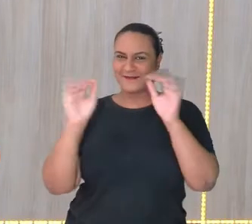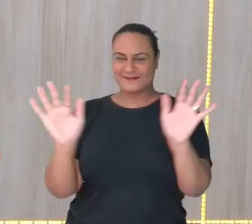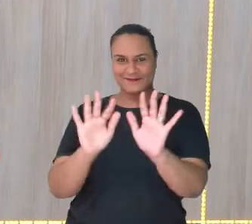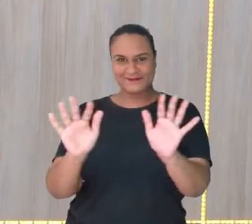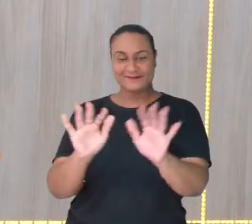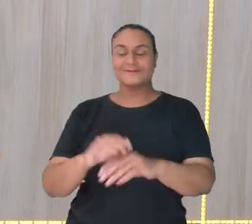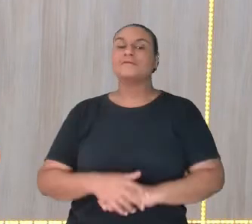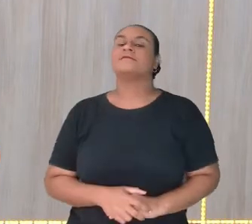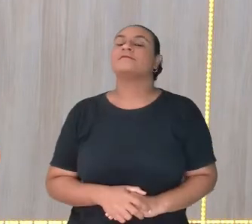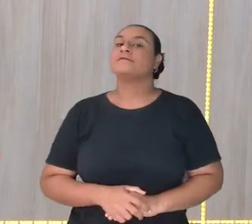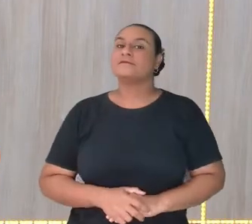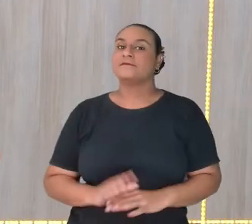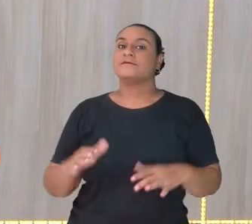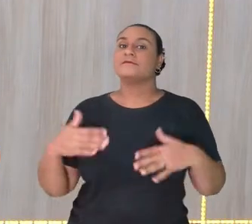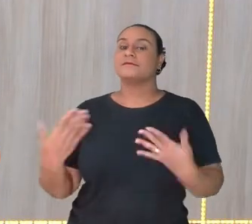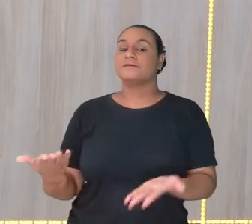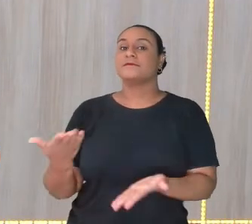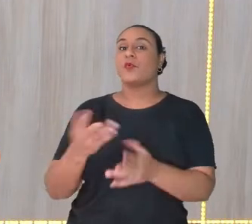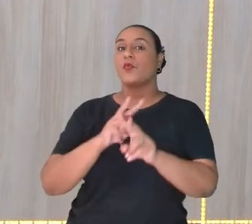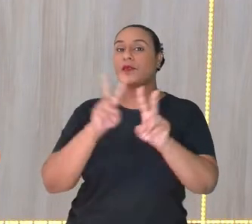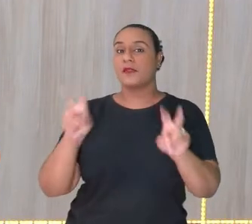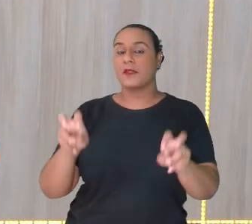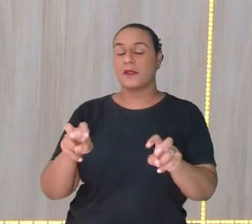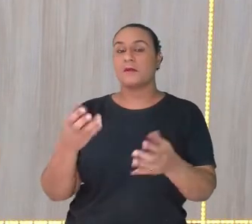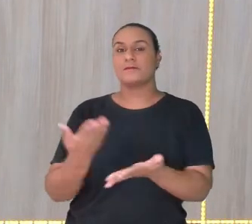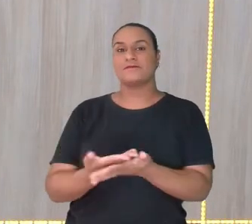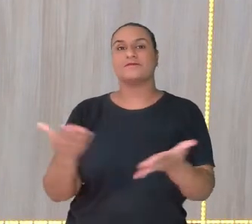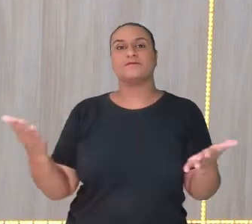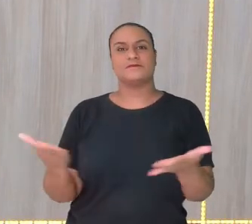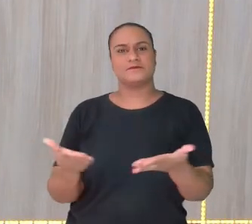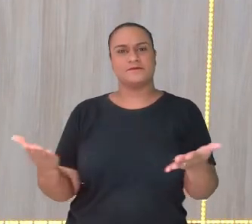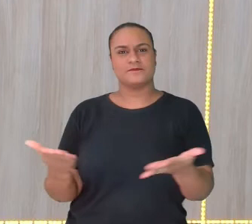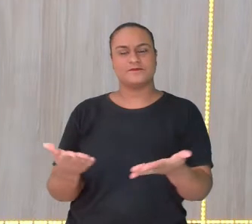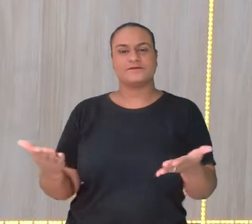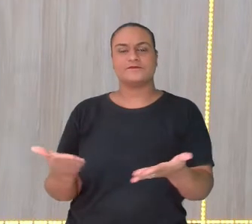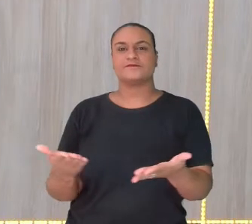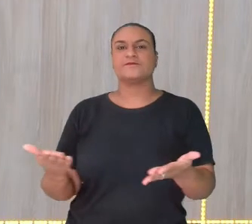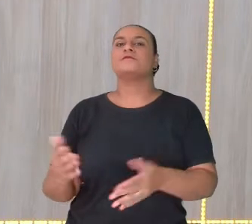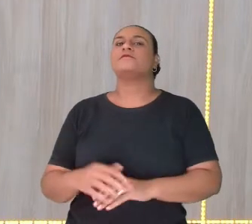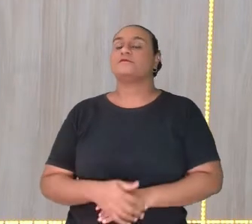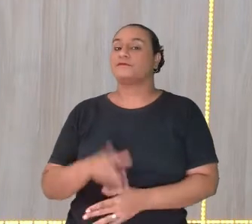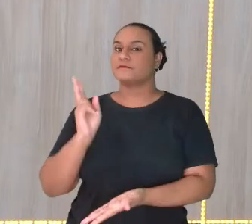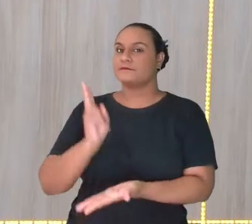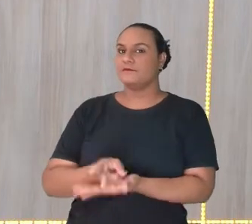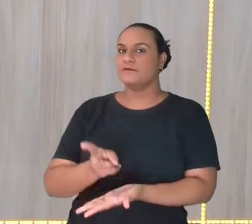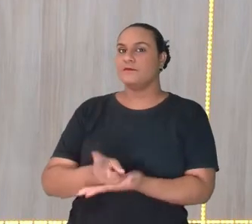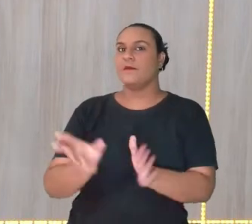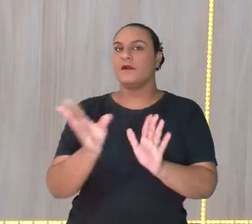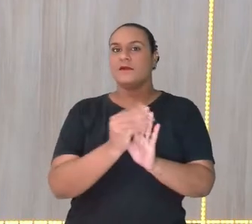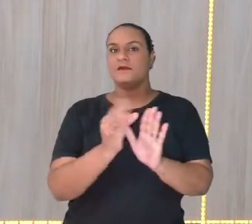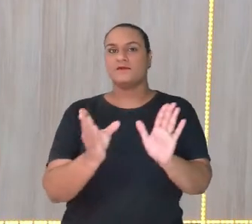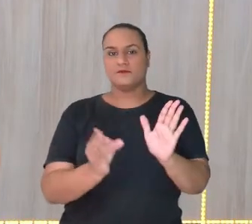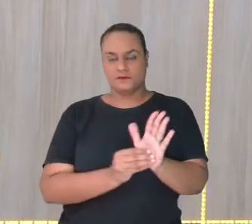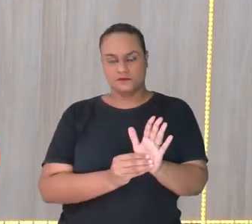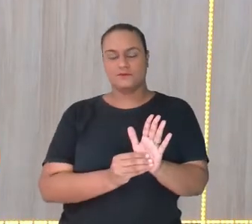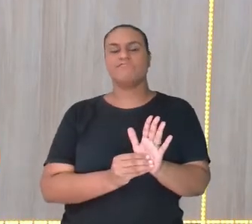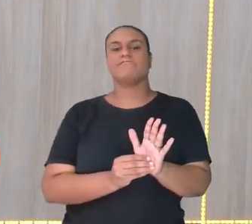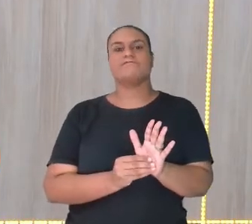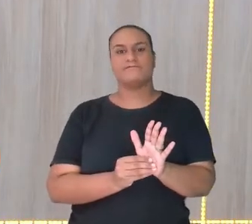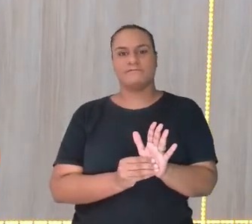Então vejam só, nós vamos para o nosso tema da aula de hoje. Hoje nós vamos dar continuidade à temática que a gente